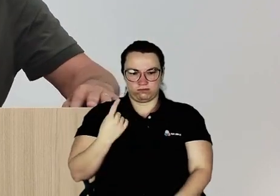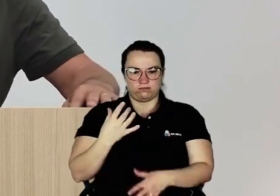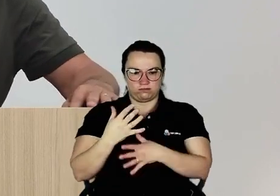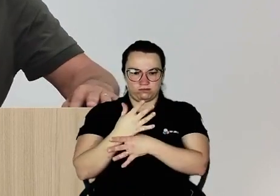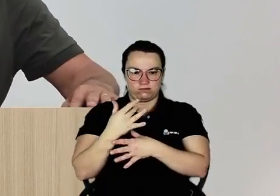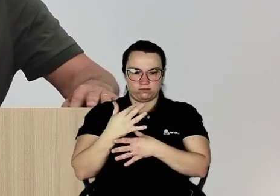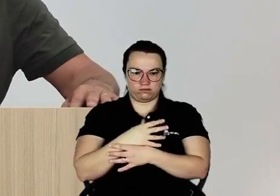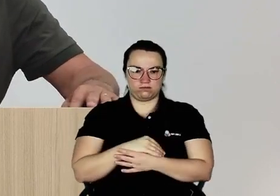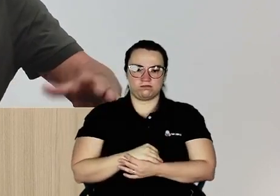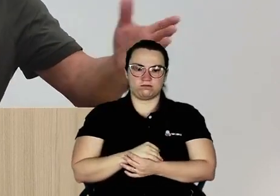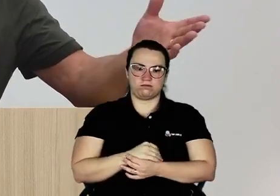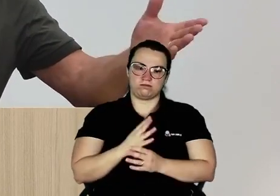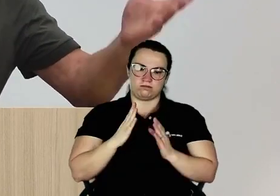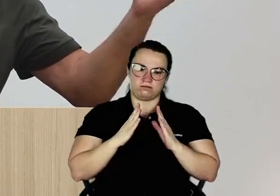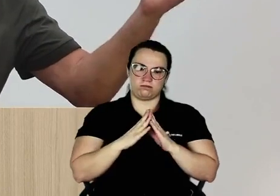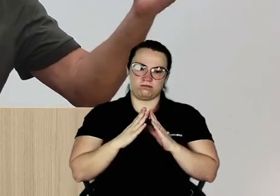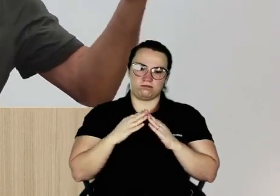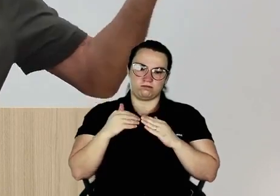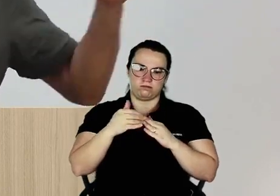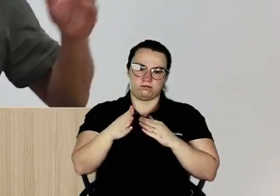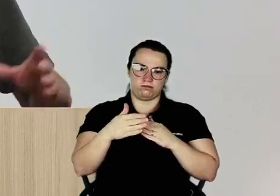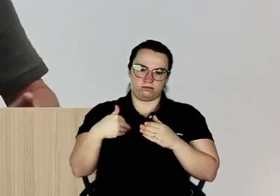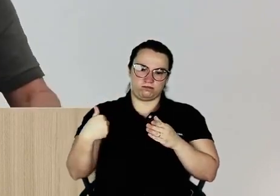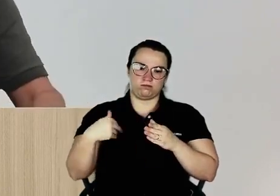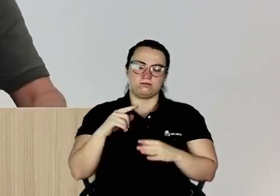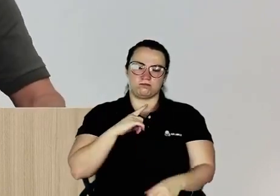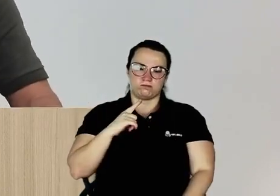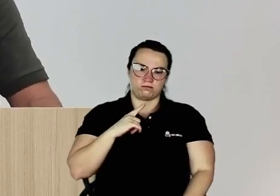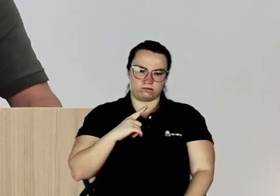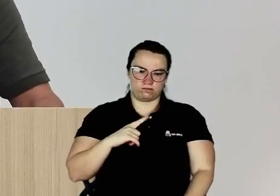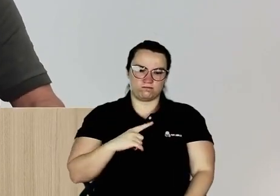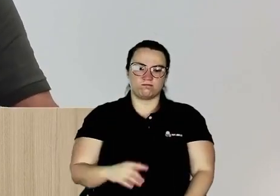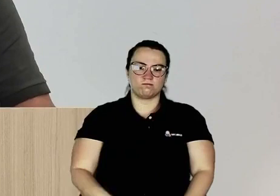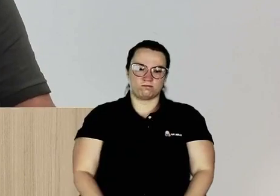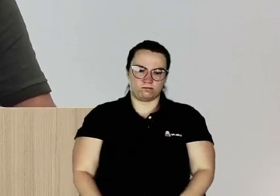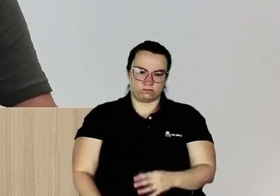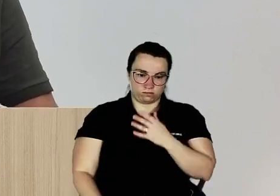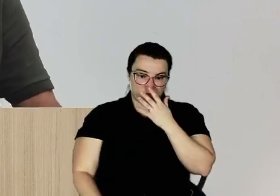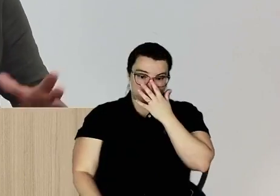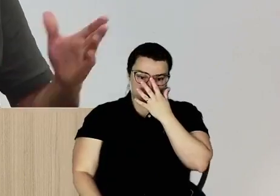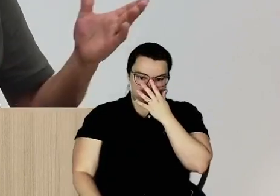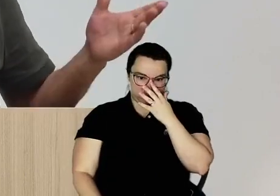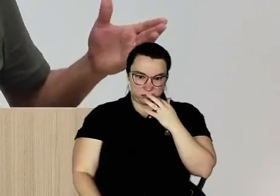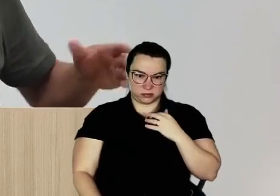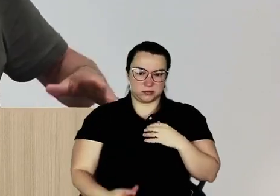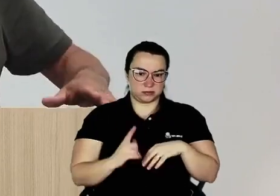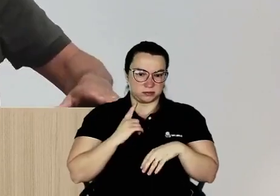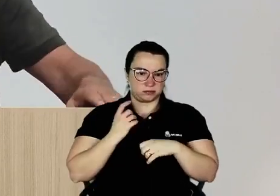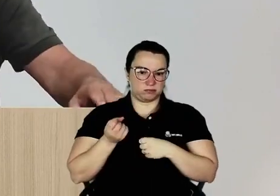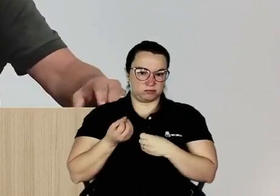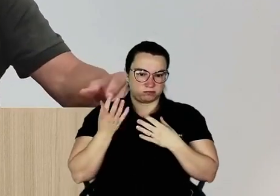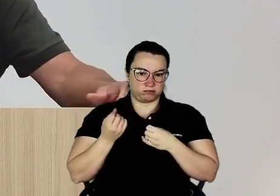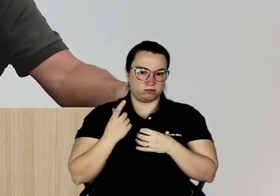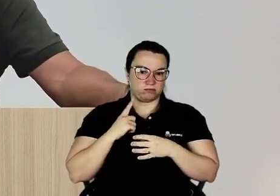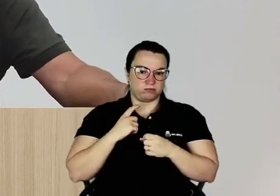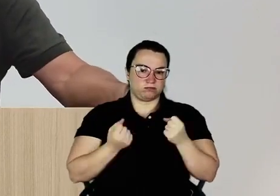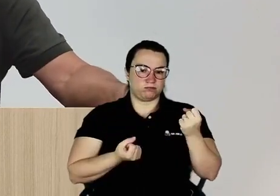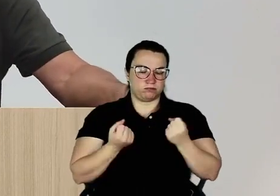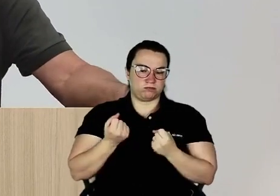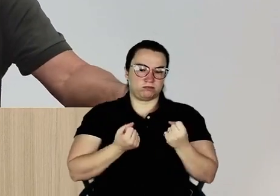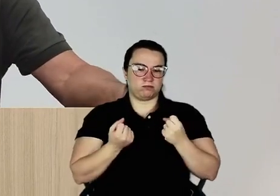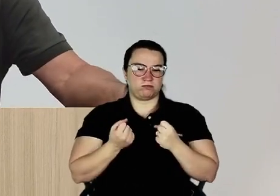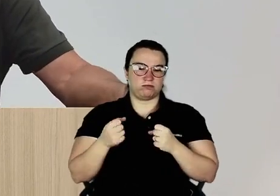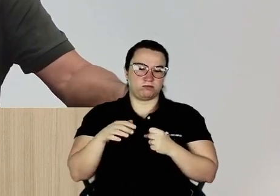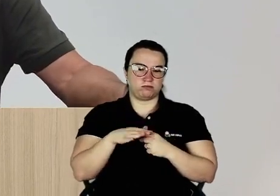na fronteira. Vejam bem, segundo também me informei, nós temos uma viatura para fazer patrulha aqui na